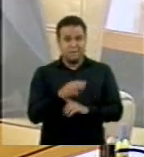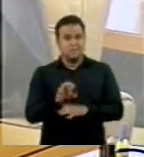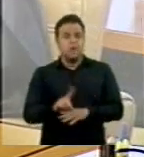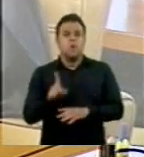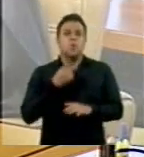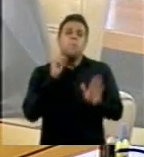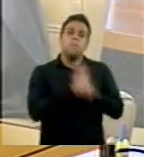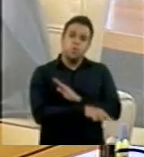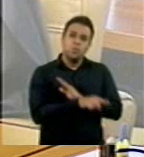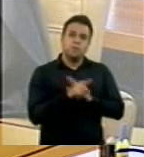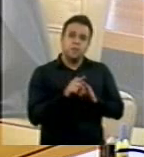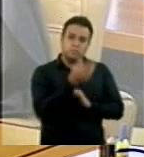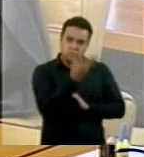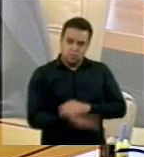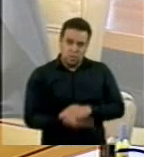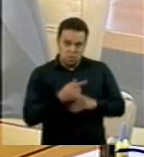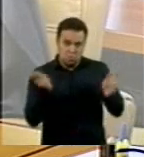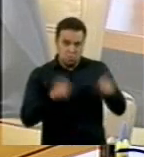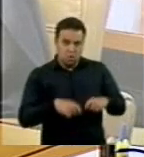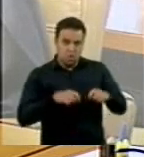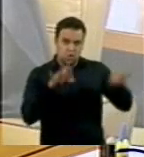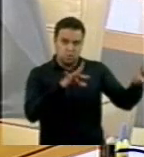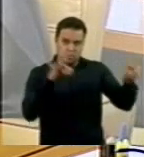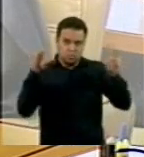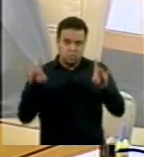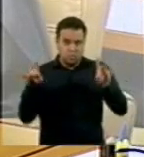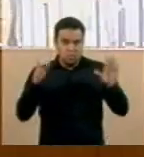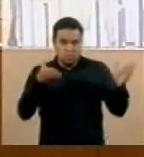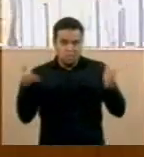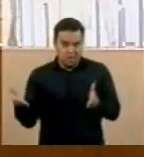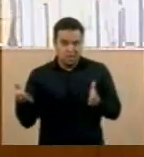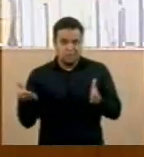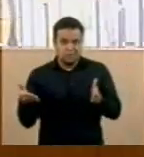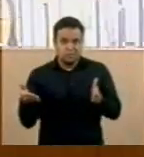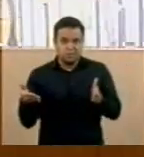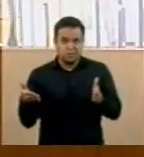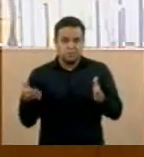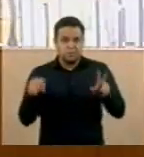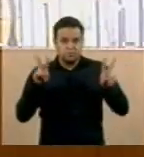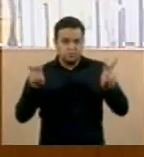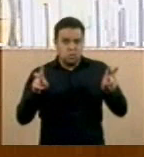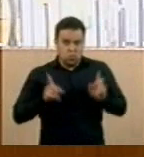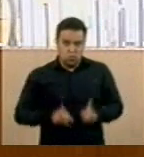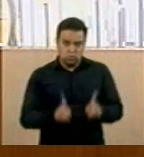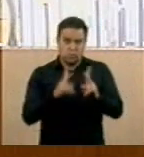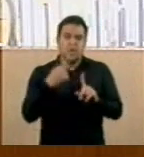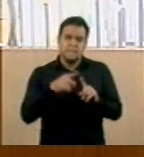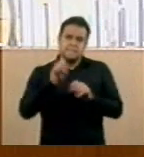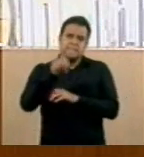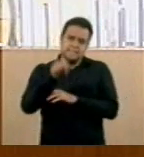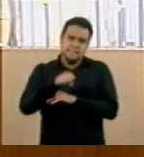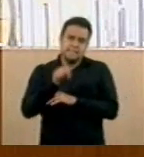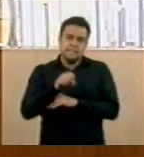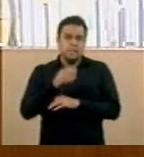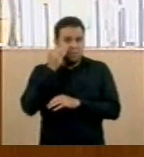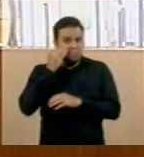Excelência se destacamos essa parte. Acho que sim, porque exatamente para que esta matéria já fique superada, talvez